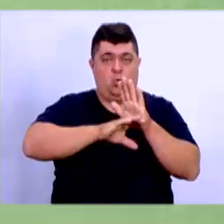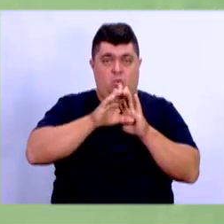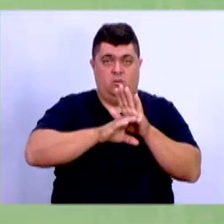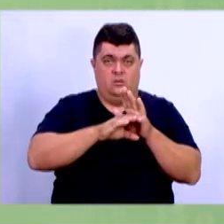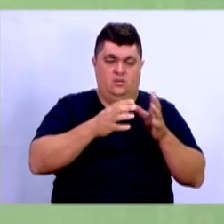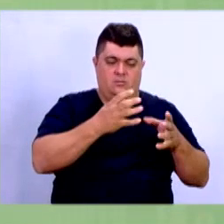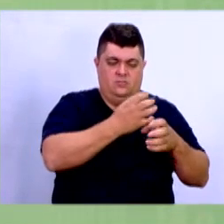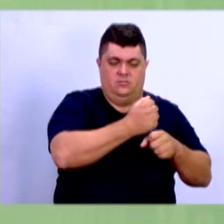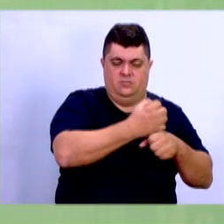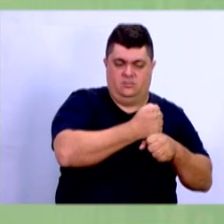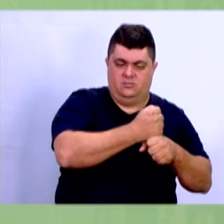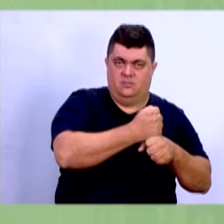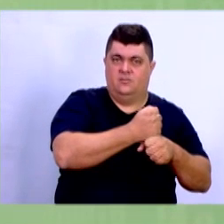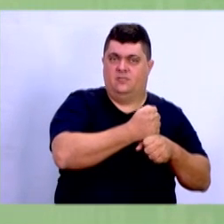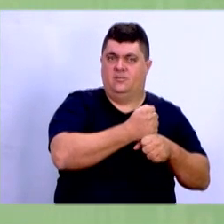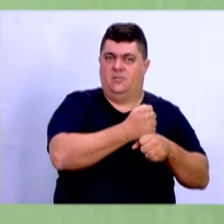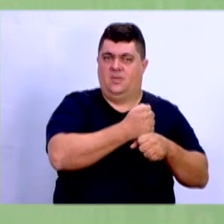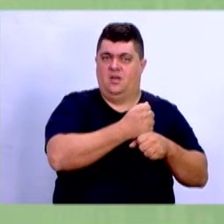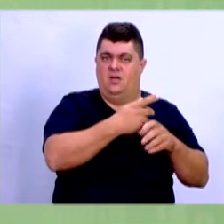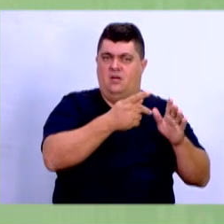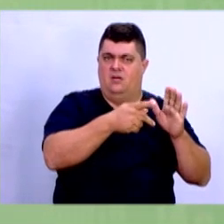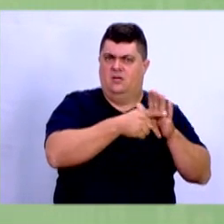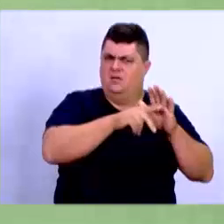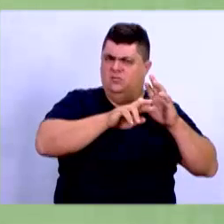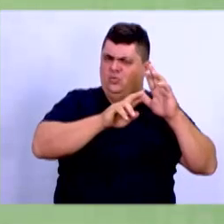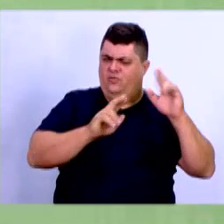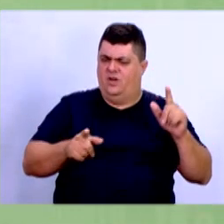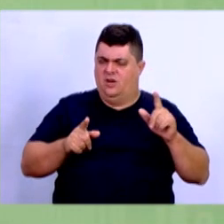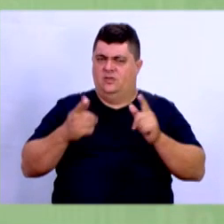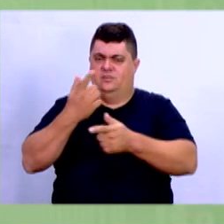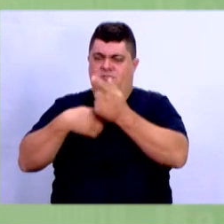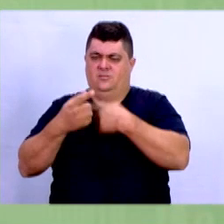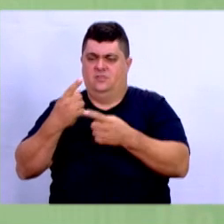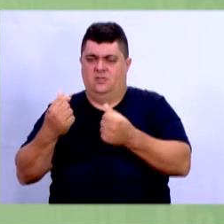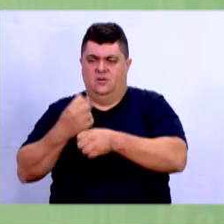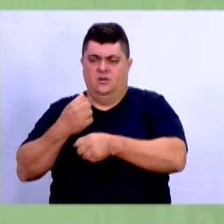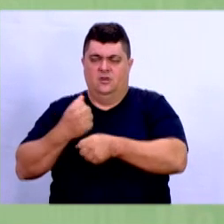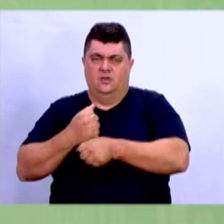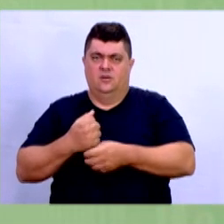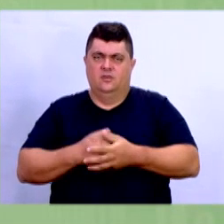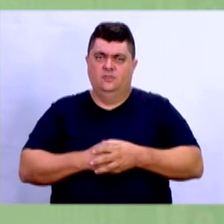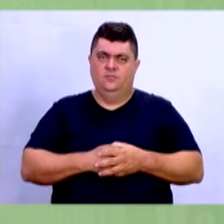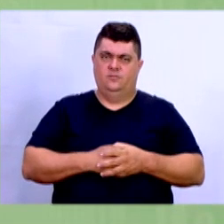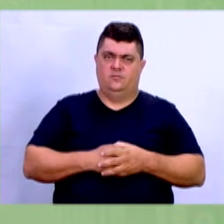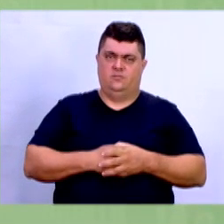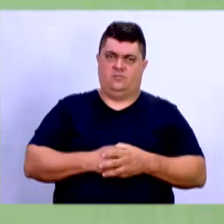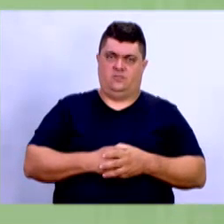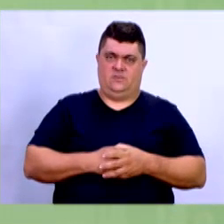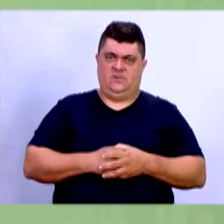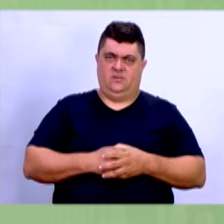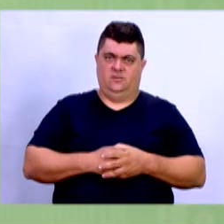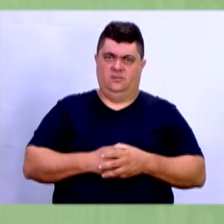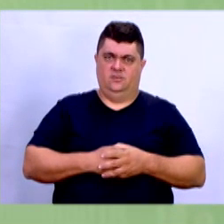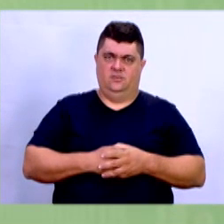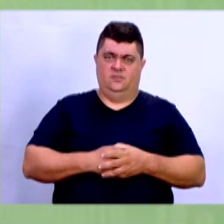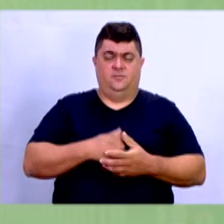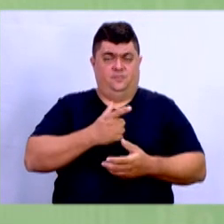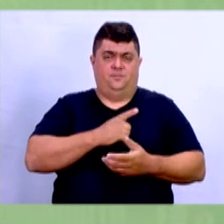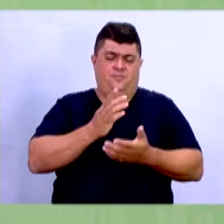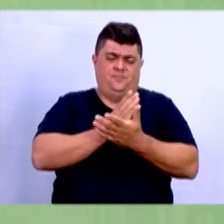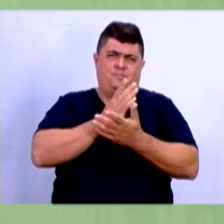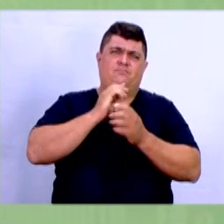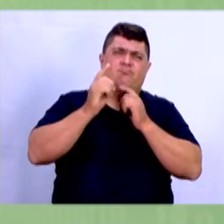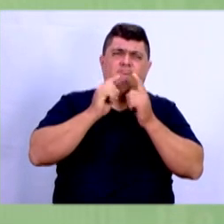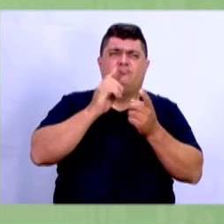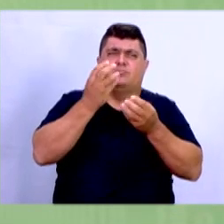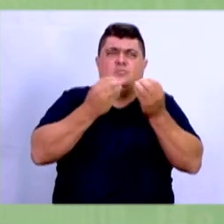a de contabilidade, que ela é bem, versus a gestão financeira. Existe algumas dúvidas